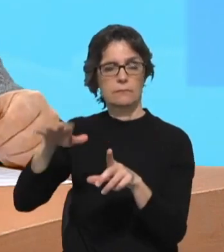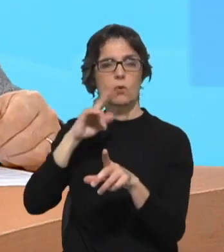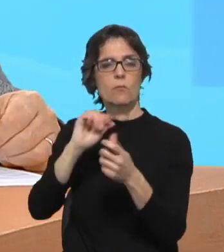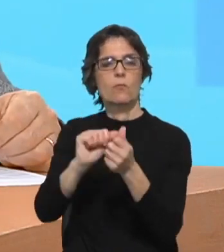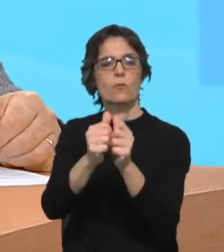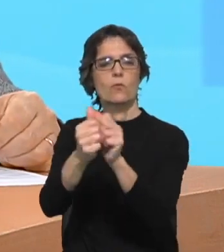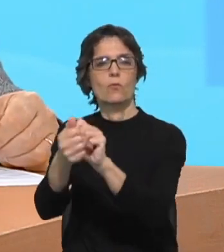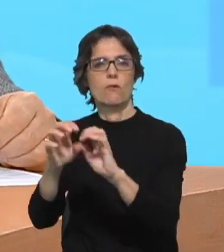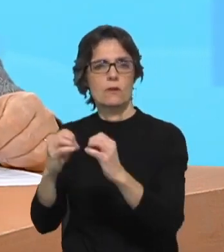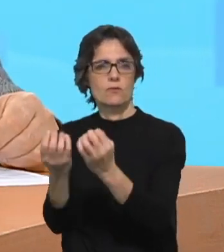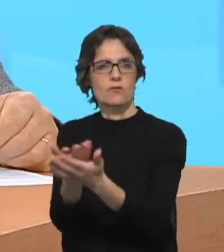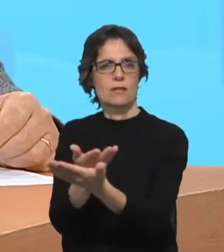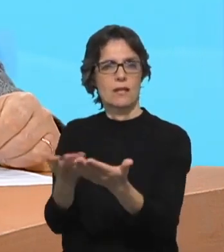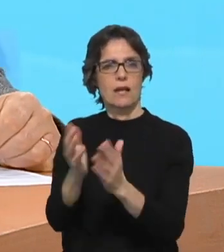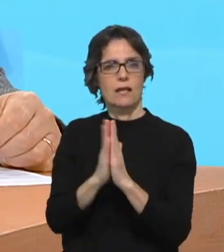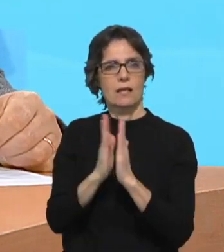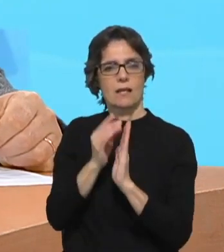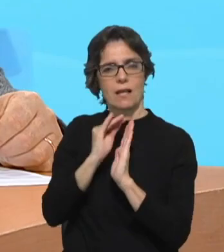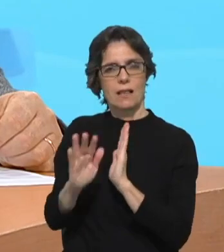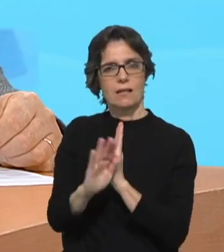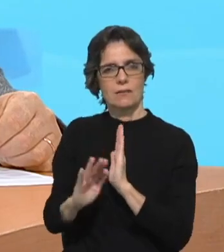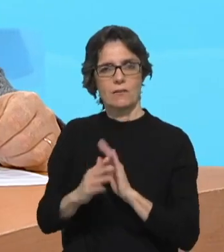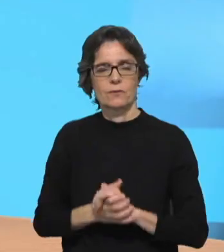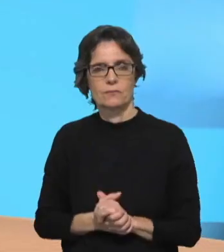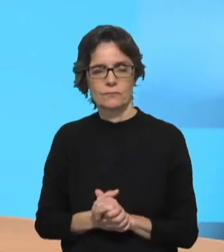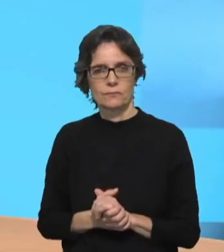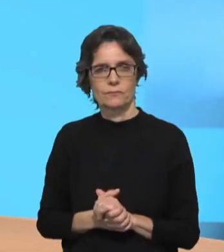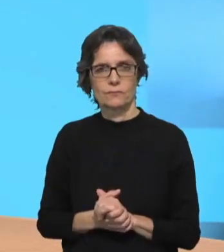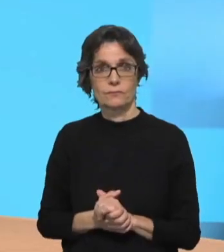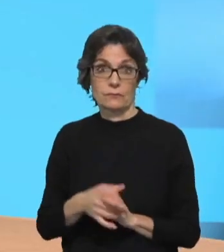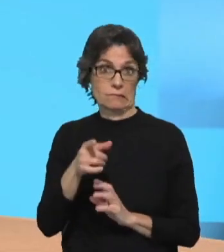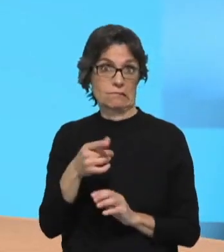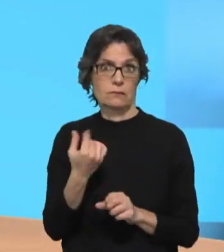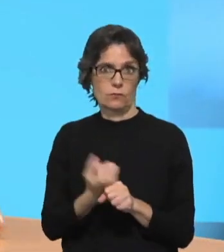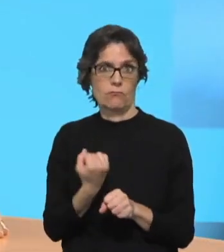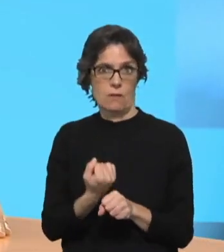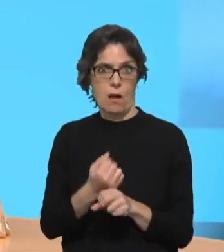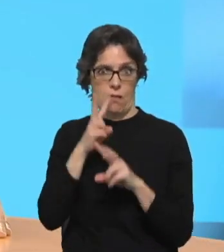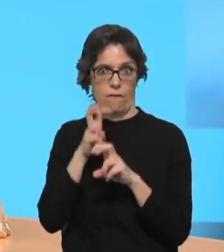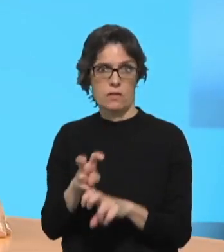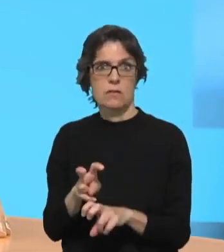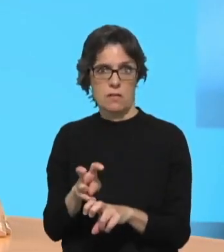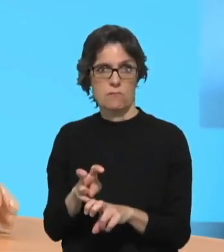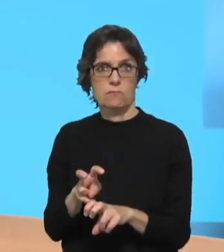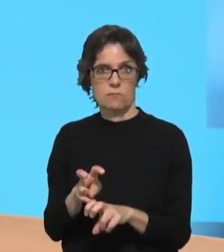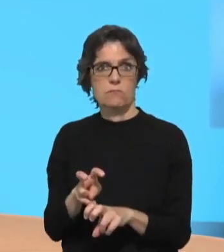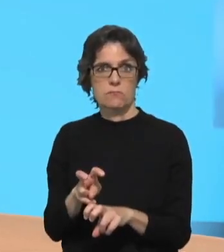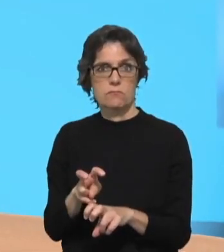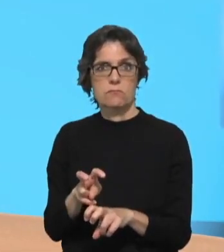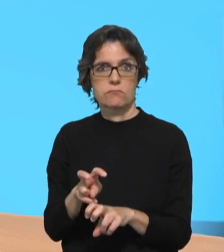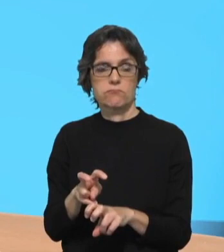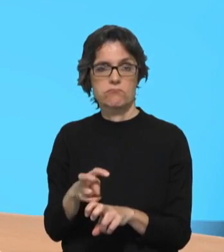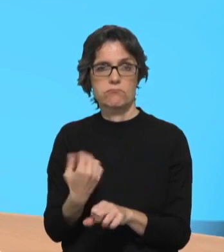mudança nesta relação entre religião e território. Este é um trabalho que resulta da investigação, também do trabalho